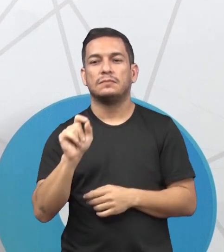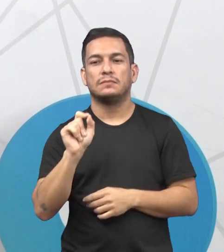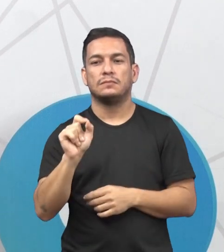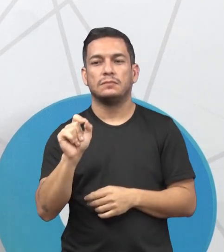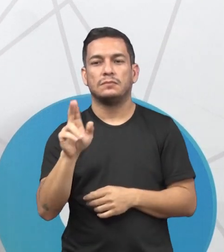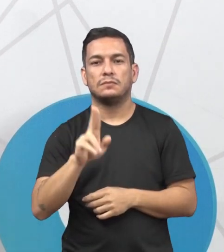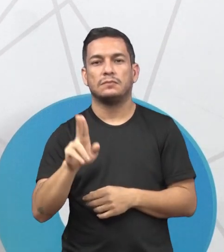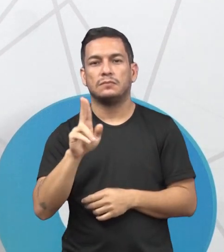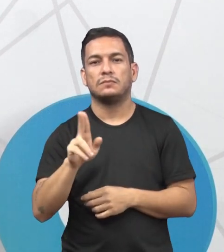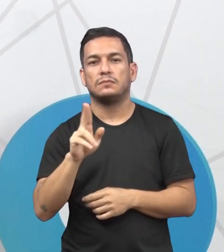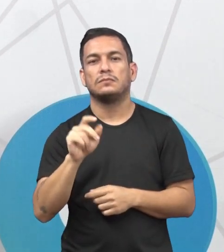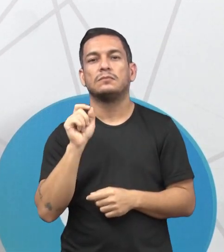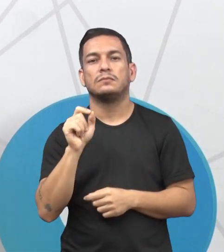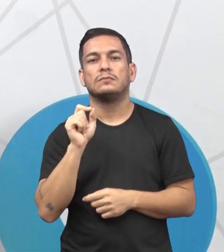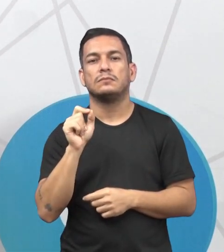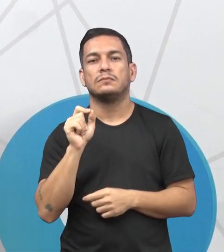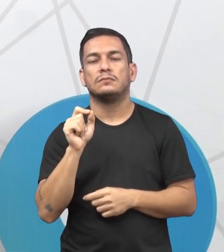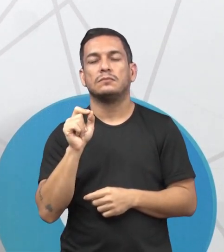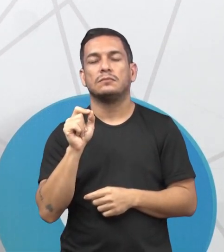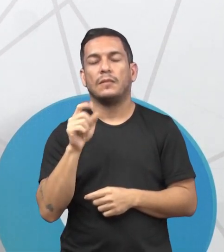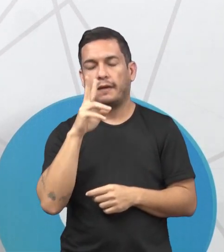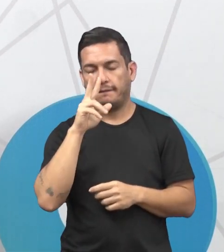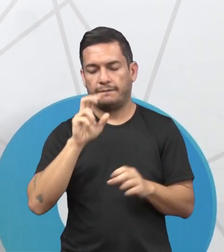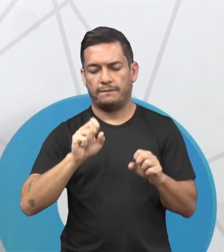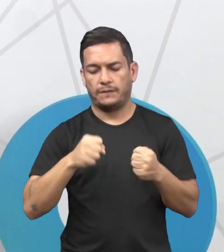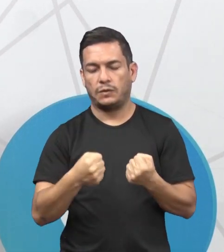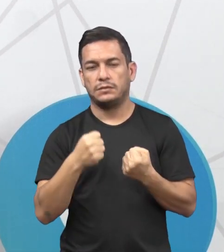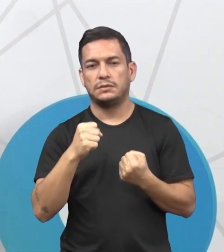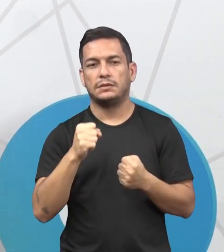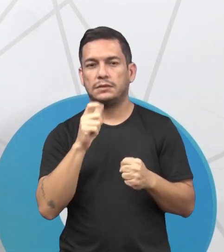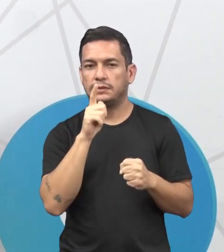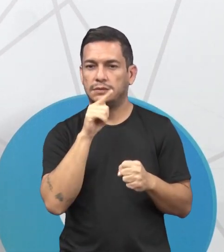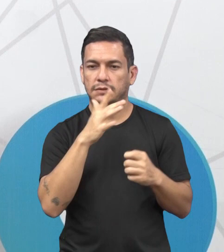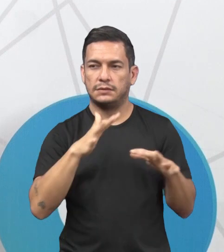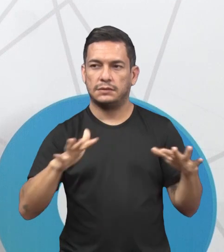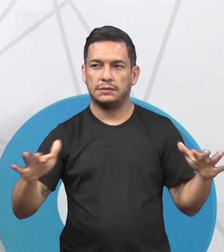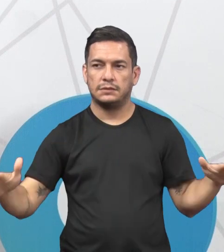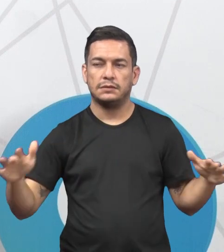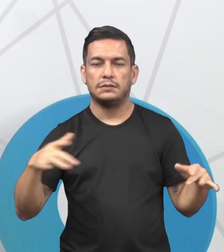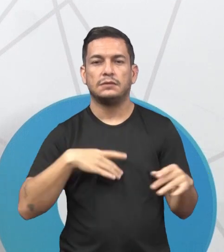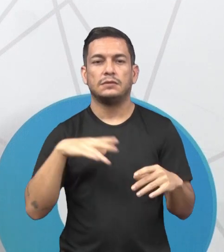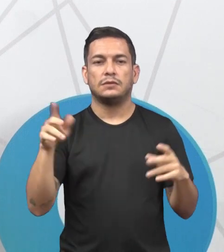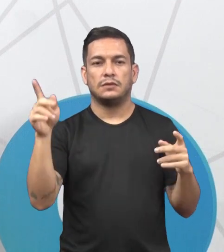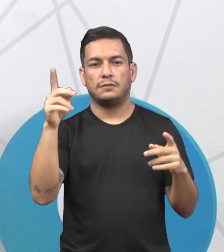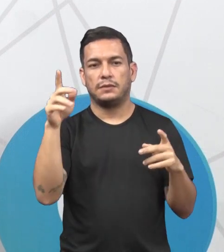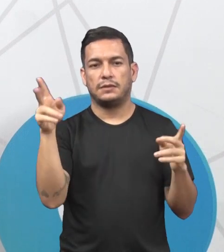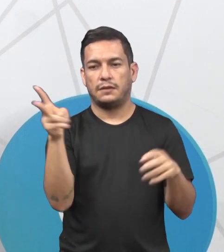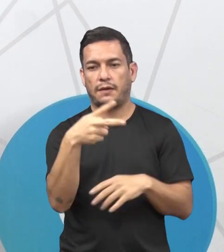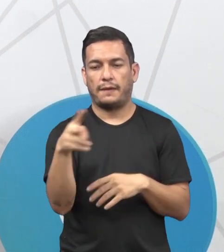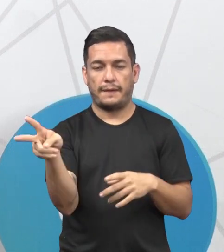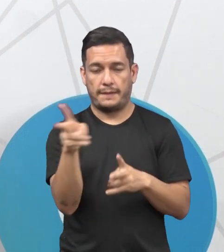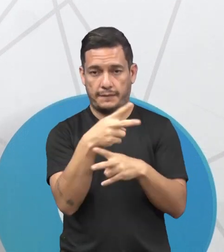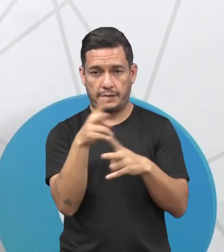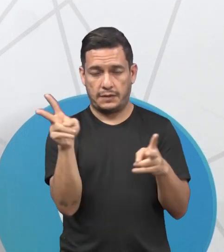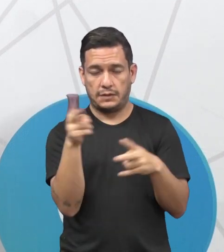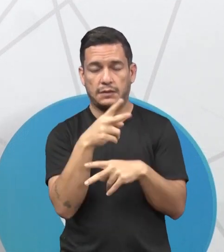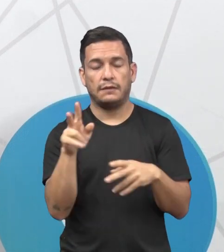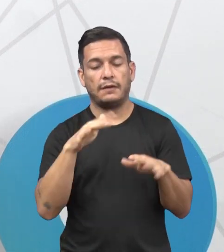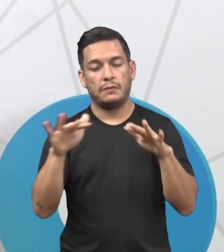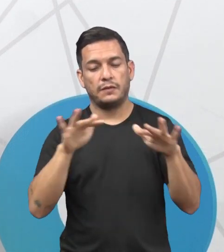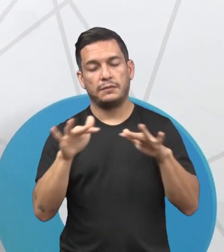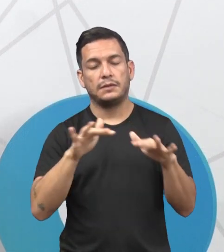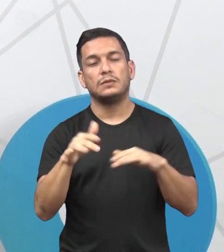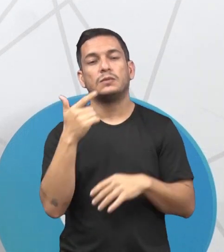própria corrente, você vai utilizar a própria força da corrente marítima sobre essas hélices, vão mover essas hélices e assim você